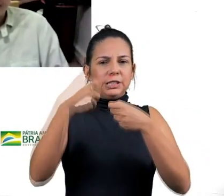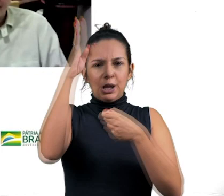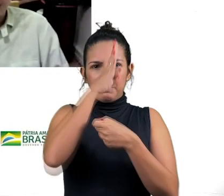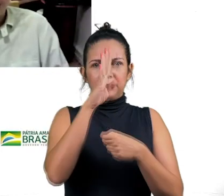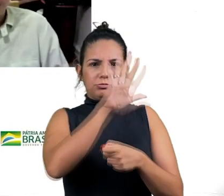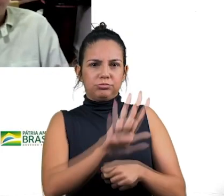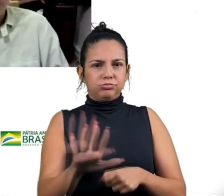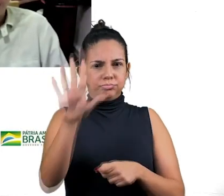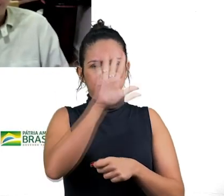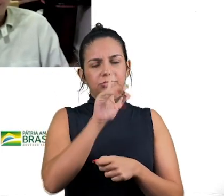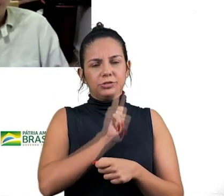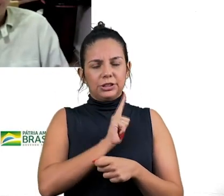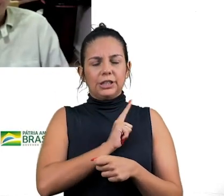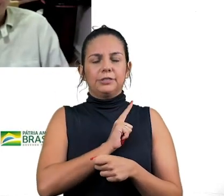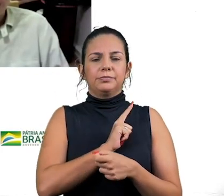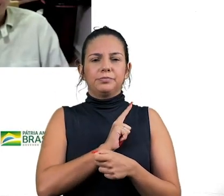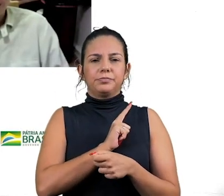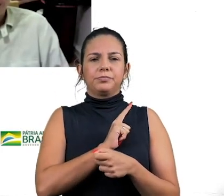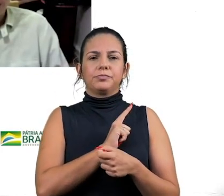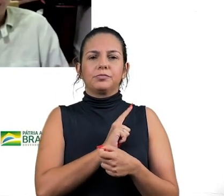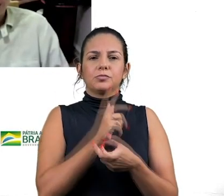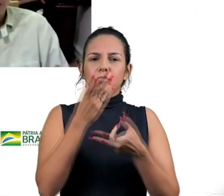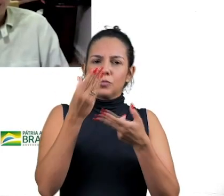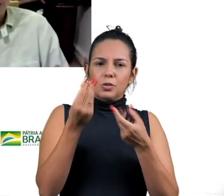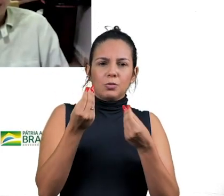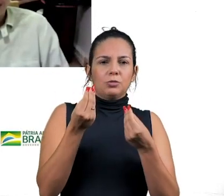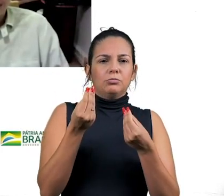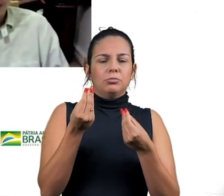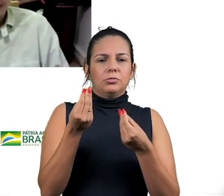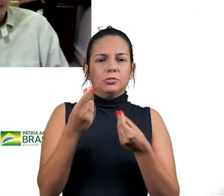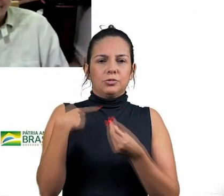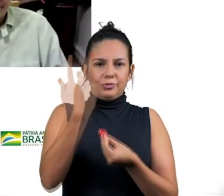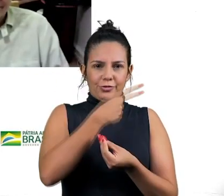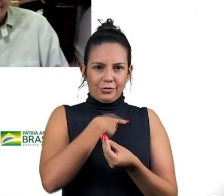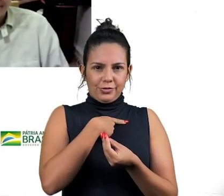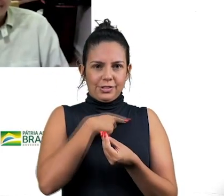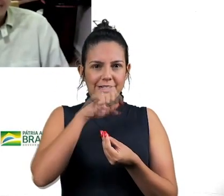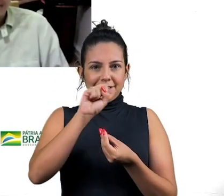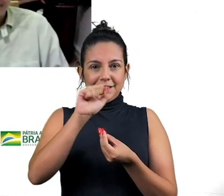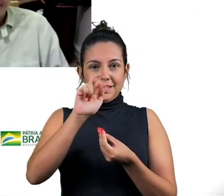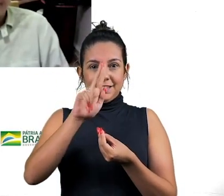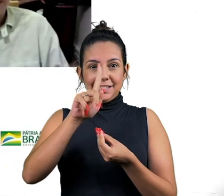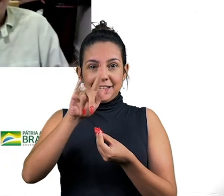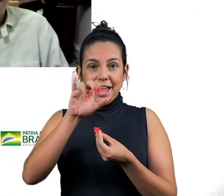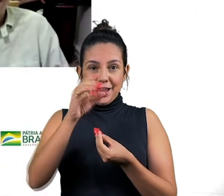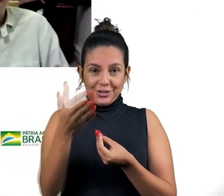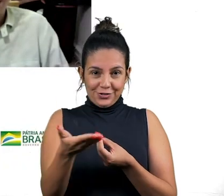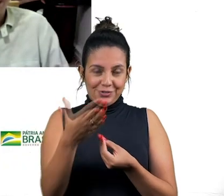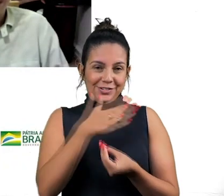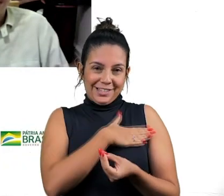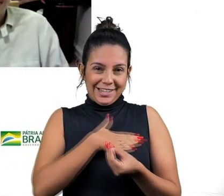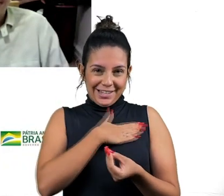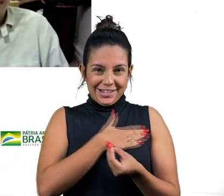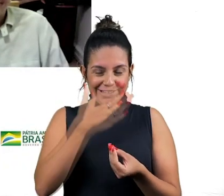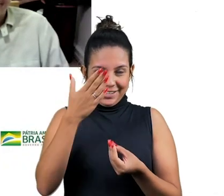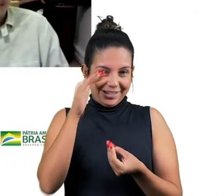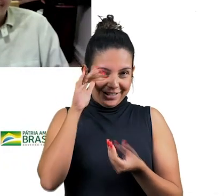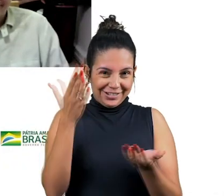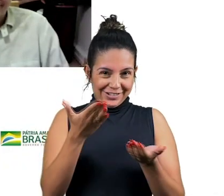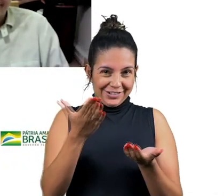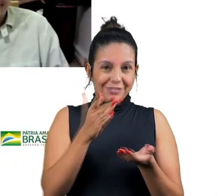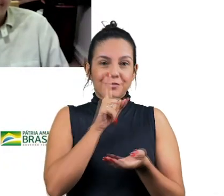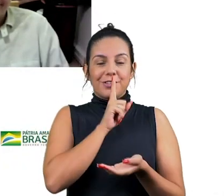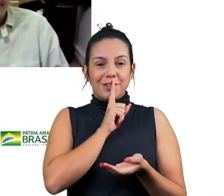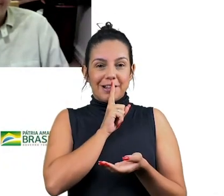brasileiras, que tem aí, entre muitos, o nosso querido Sérgio Abranches, que está aqui nos assistindo agora, até